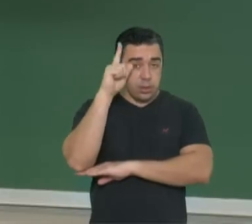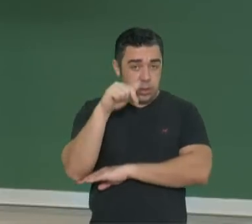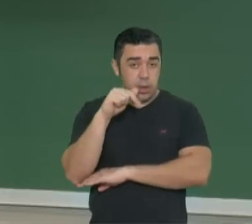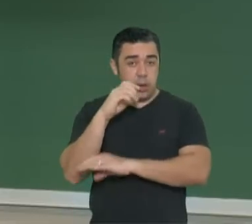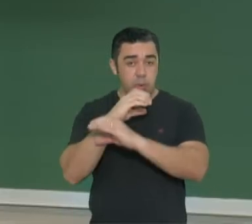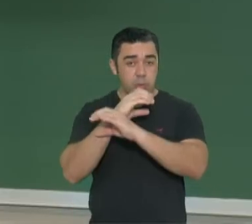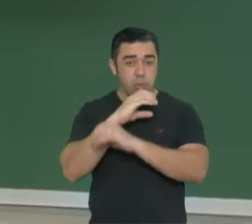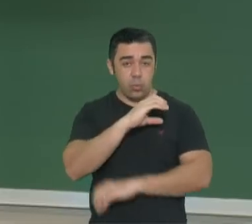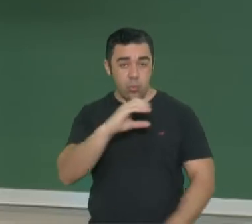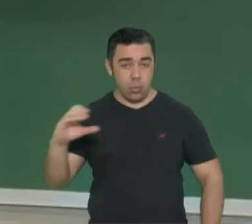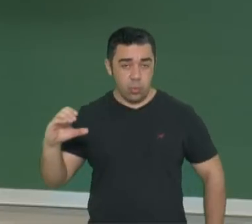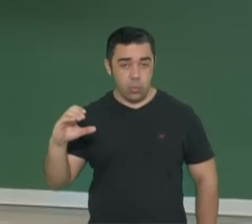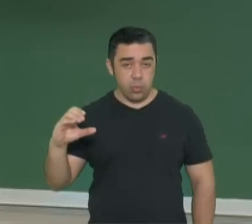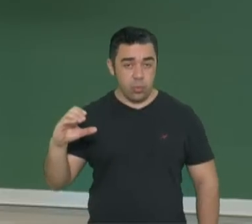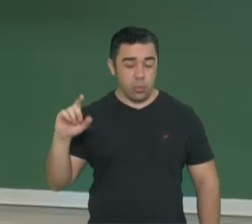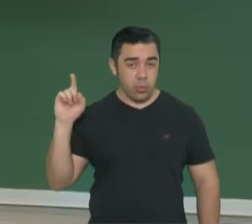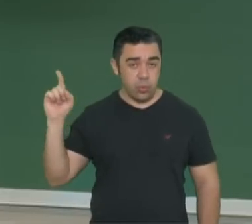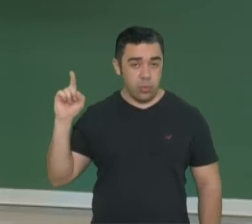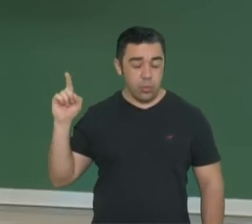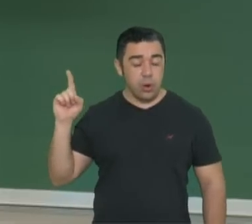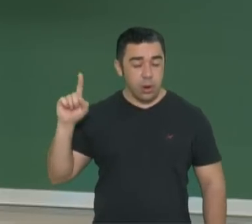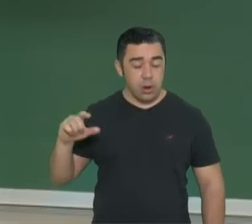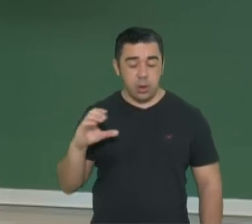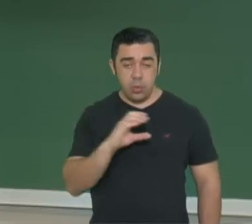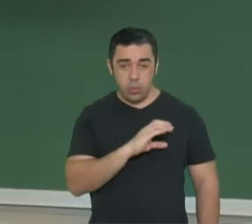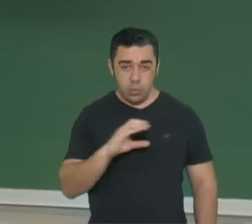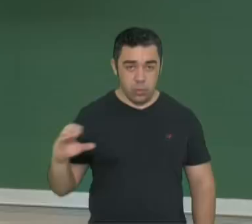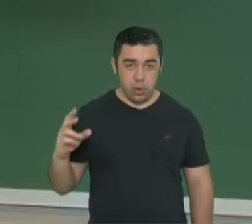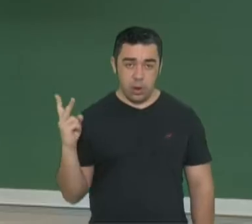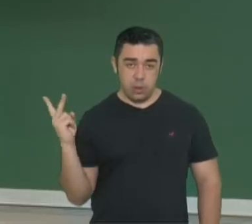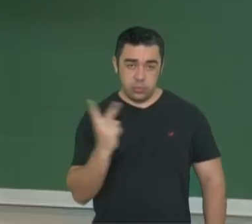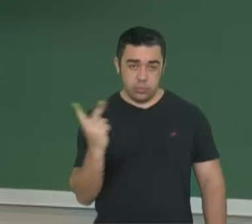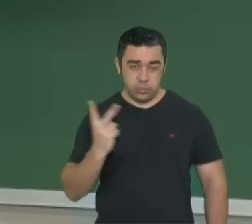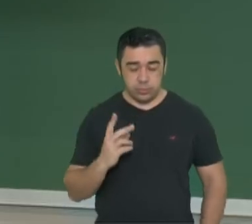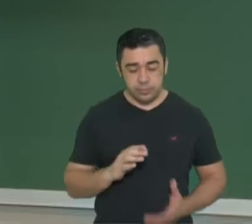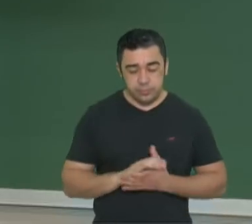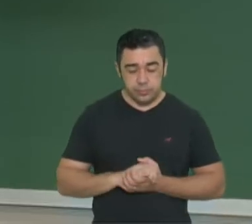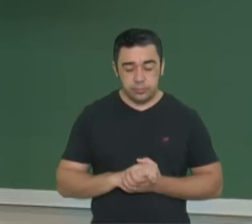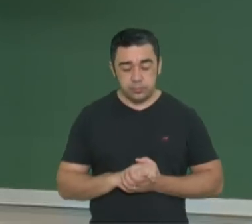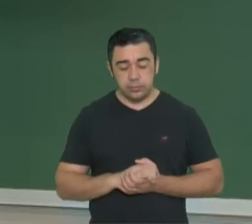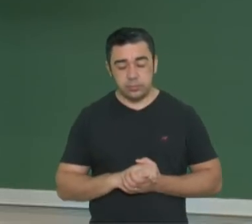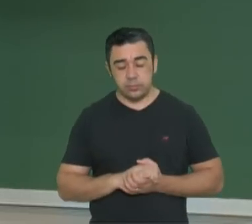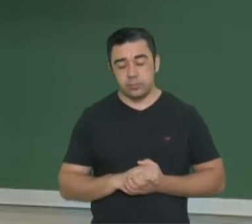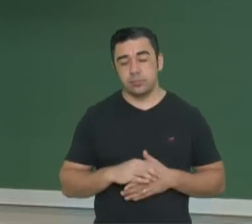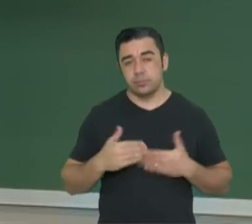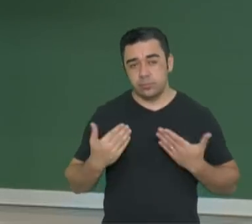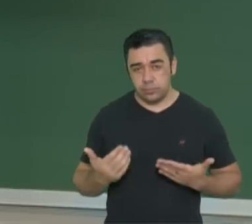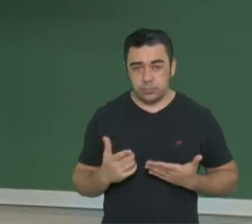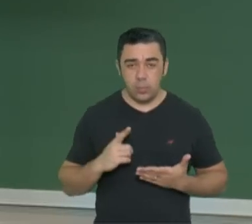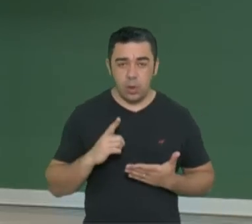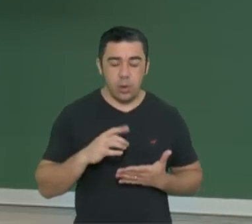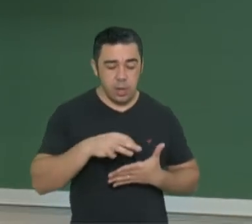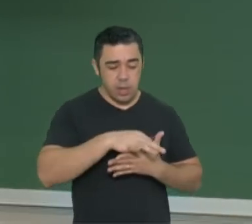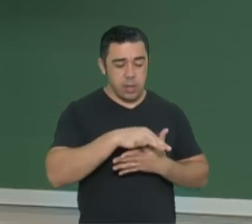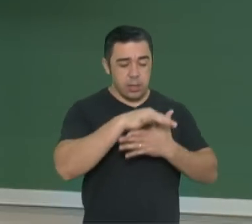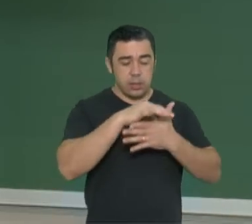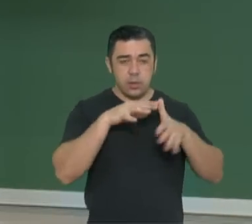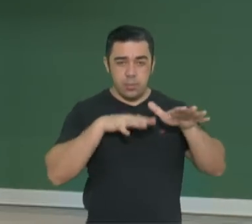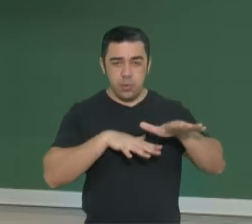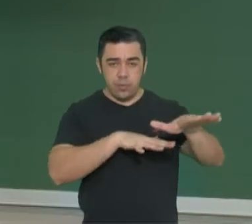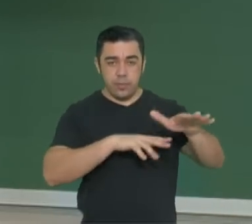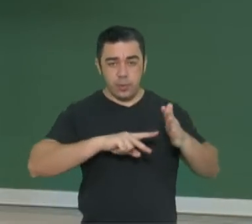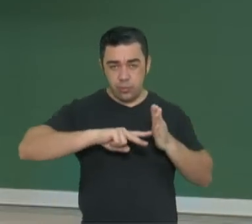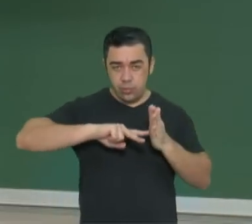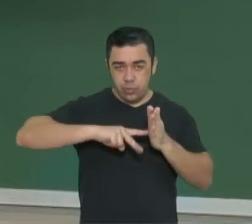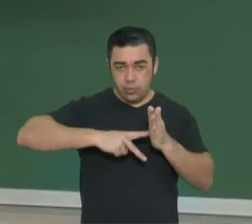Goulart. O Leonel Brizola era cunhado do João Goulart. Ele era, e daí você tem líderes de movimentos sindicais